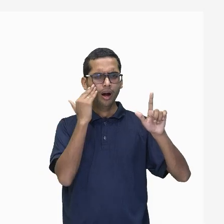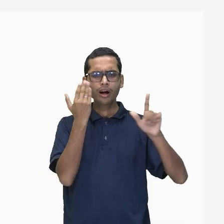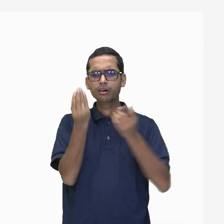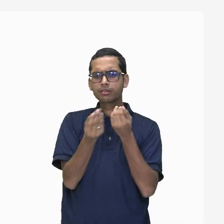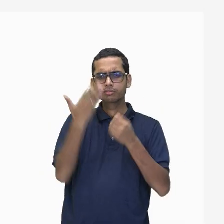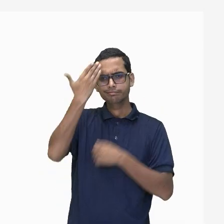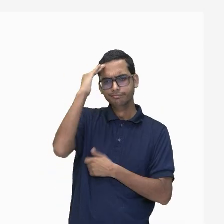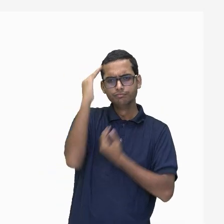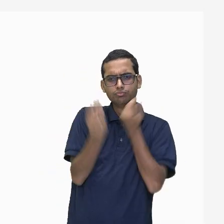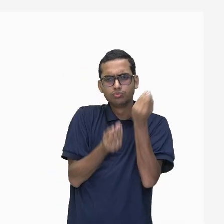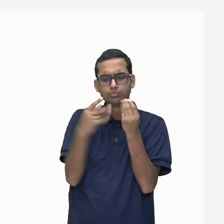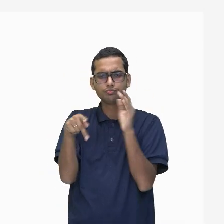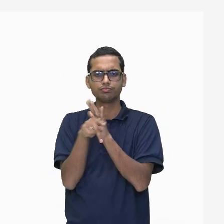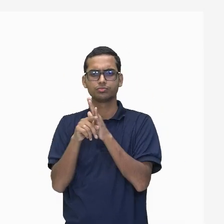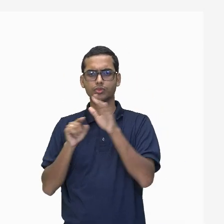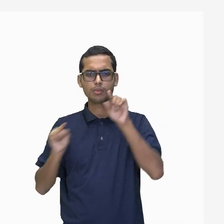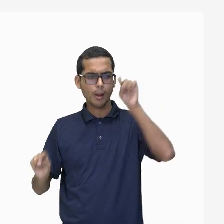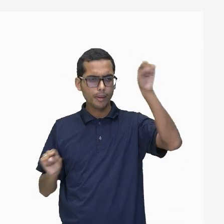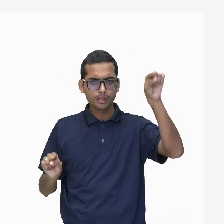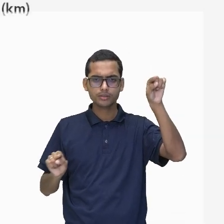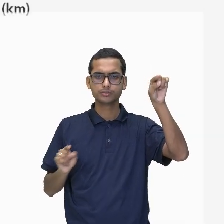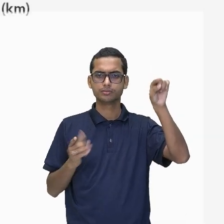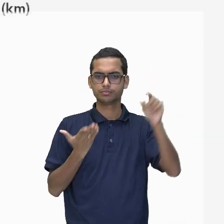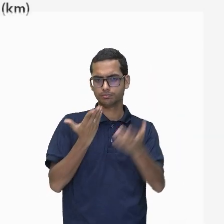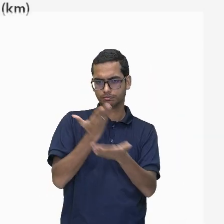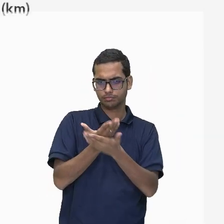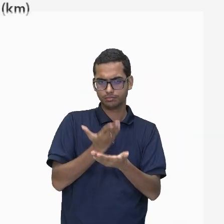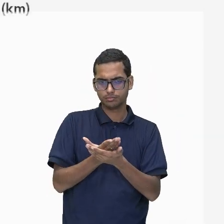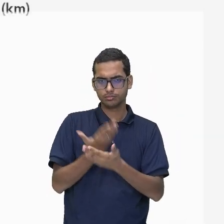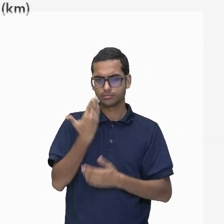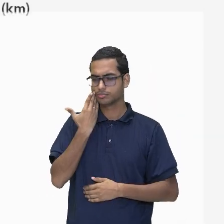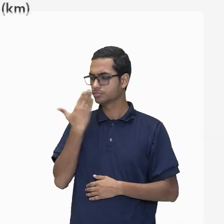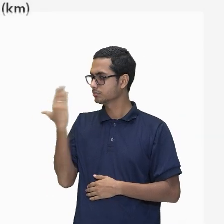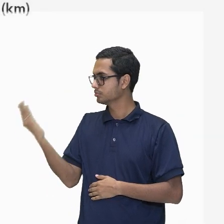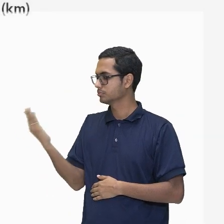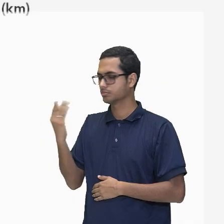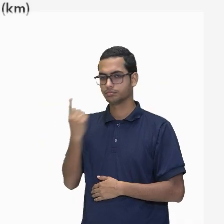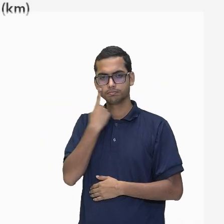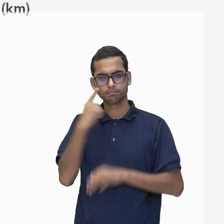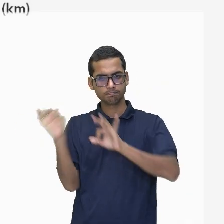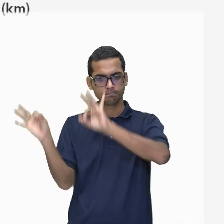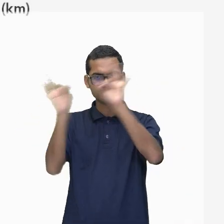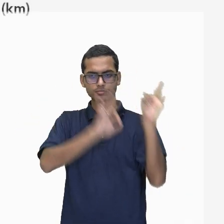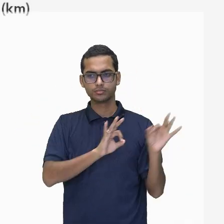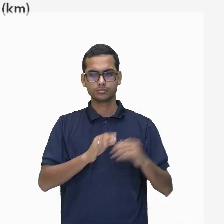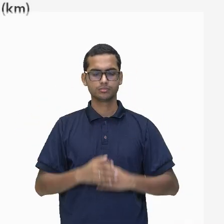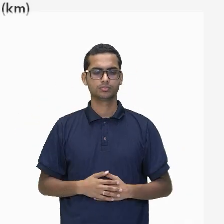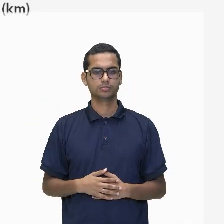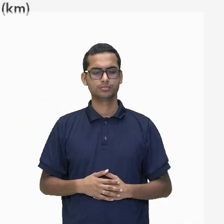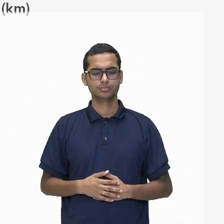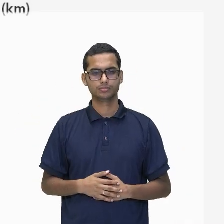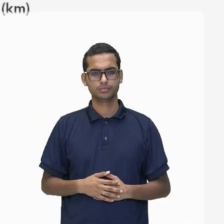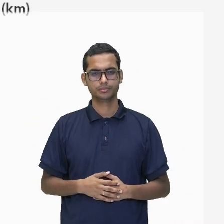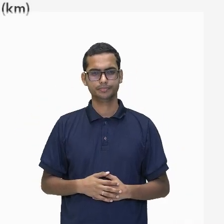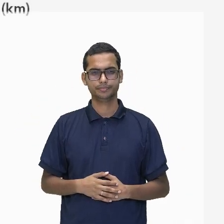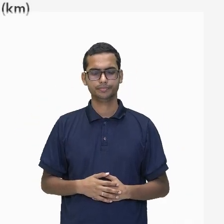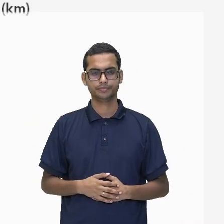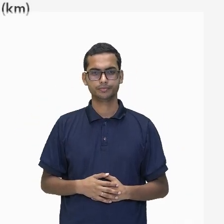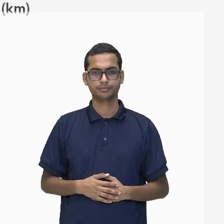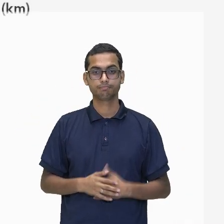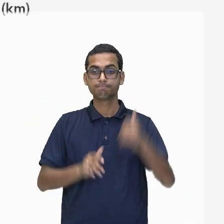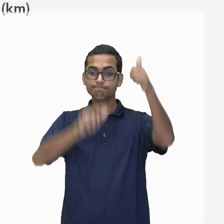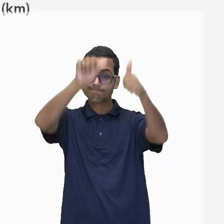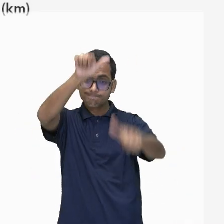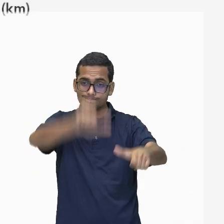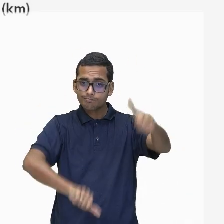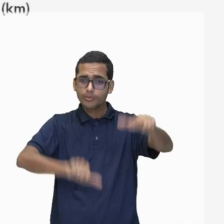compreender todos esses pontos que nós interpretamos aqui? Então, olha só, bonito aqui para vocês. Do gráfico, então, nós analisamos o